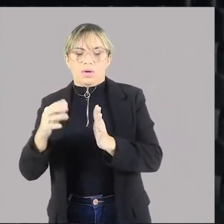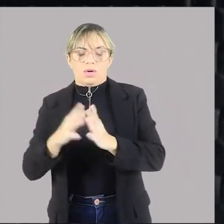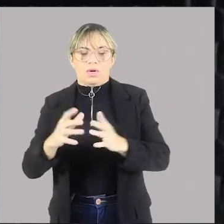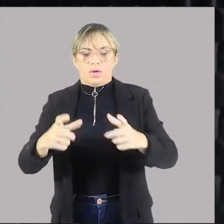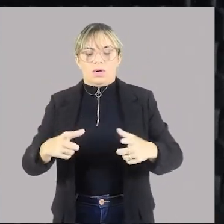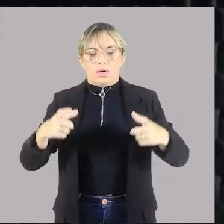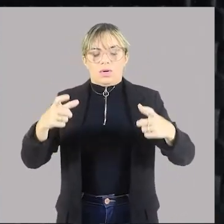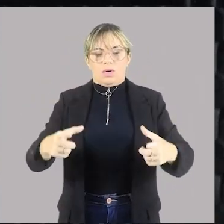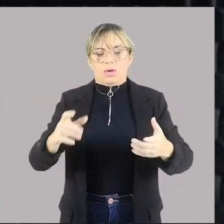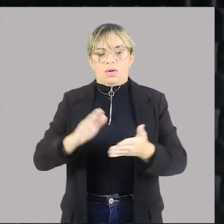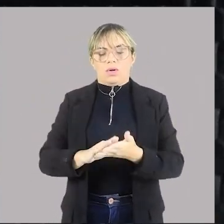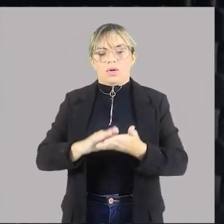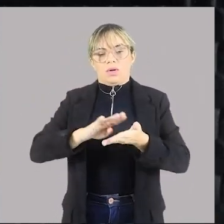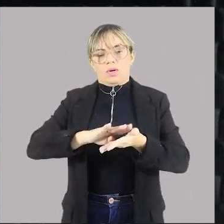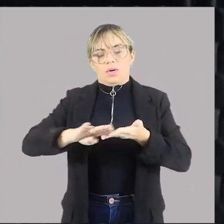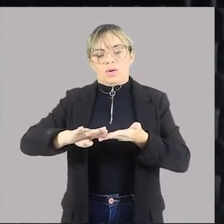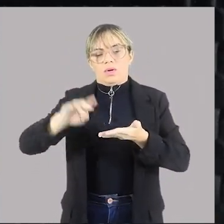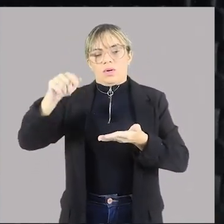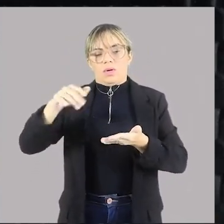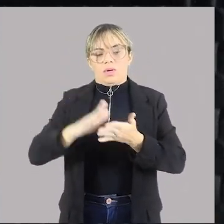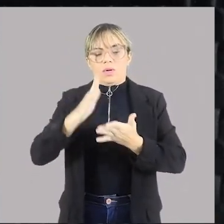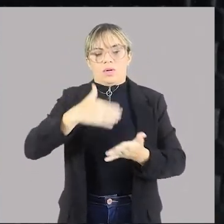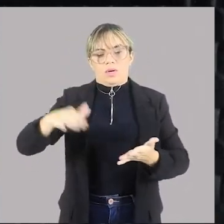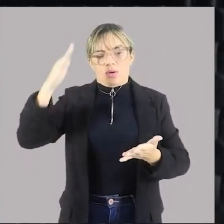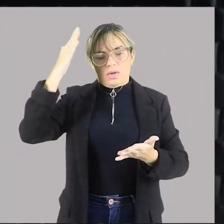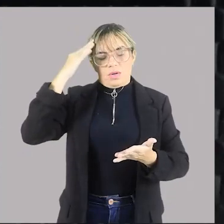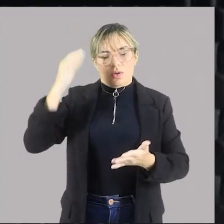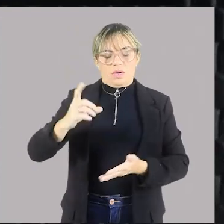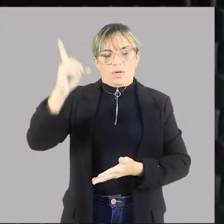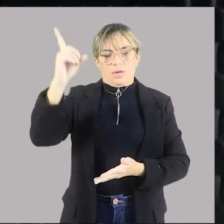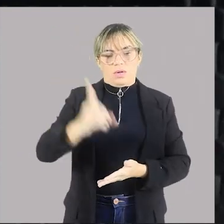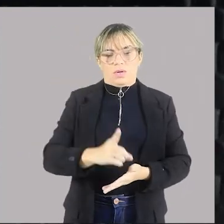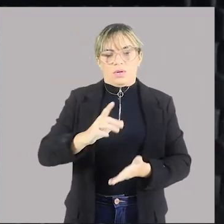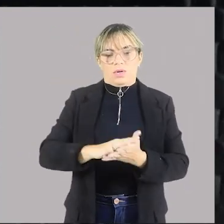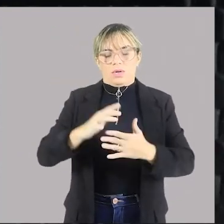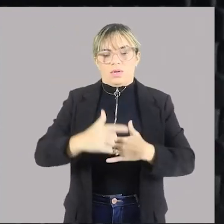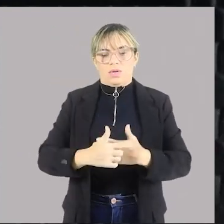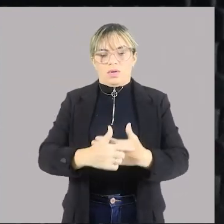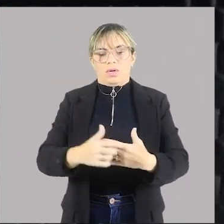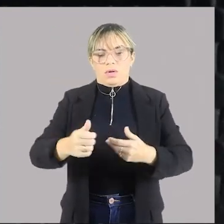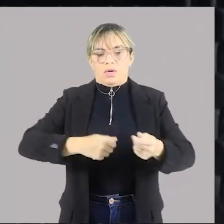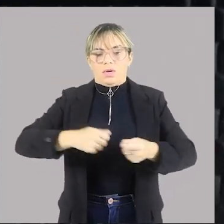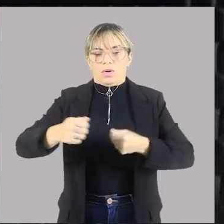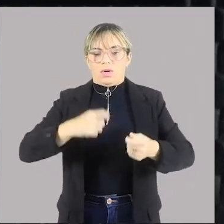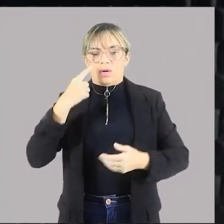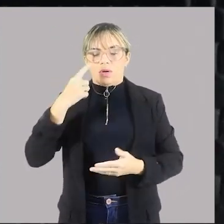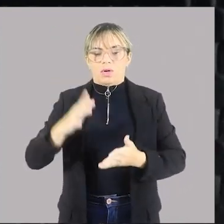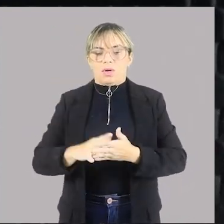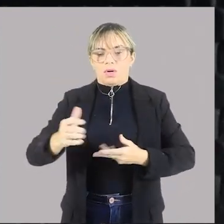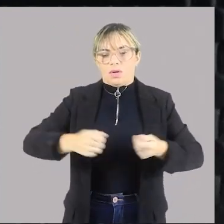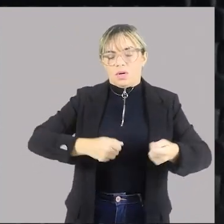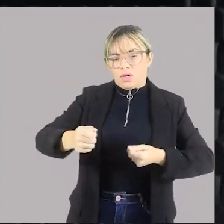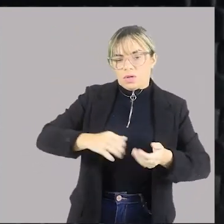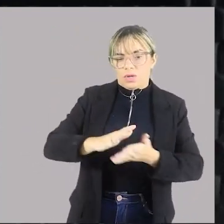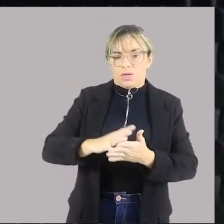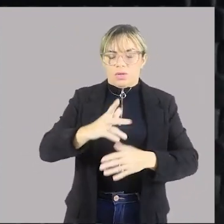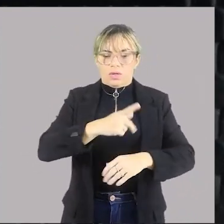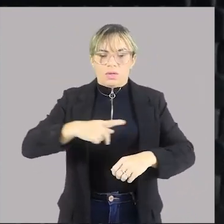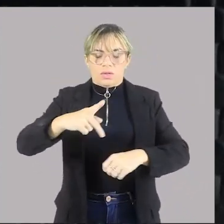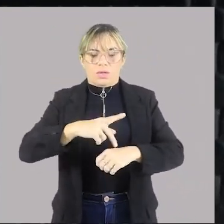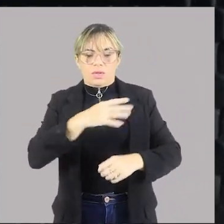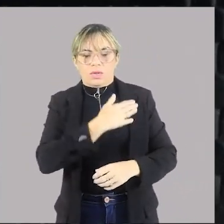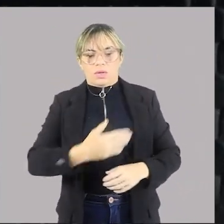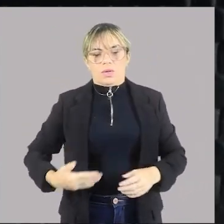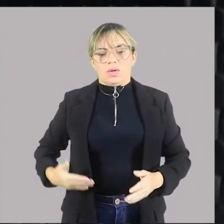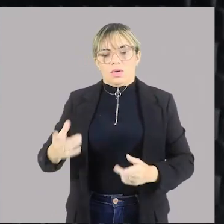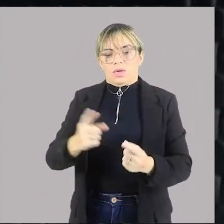se exclui as outras compreensões de direito e função administrativa. Regular a atuação do Estado para atingir